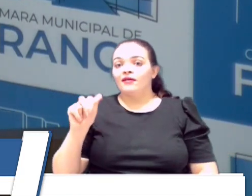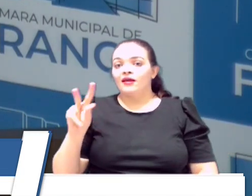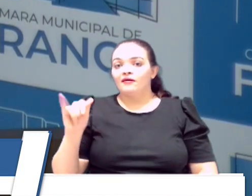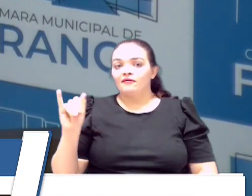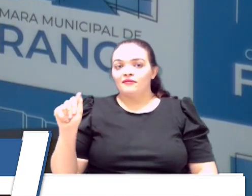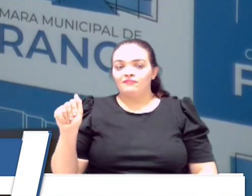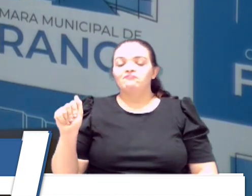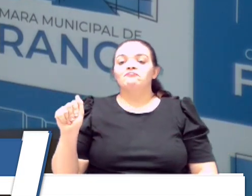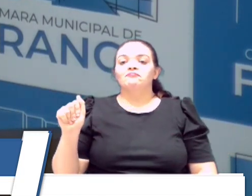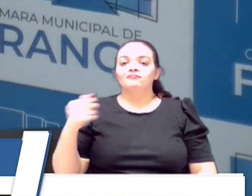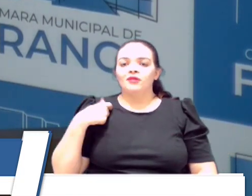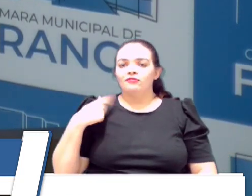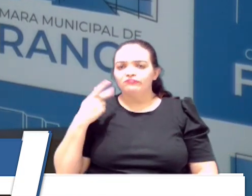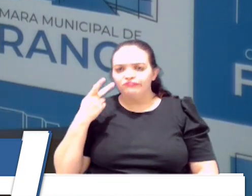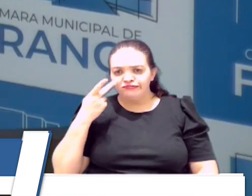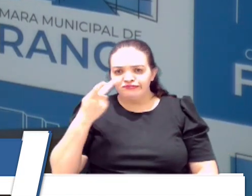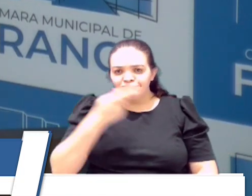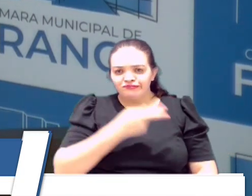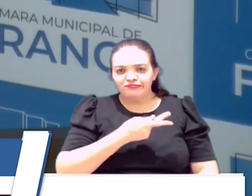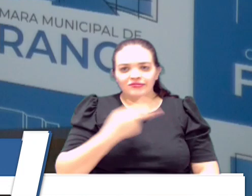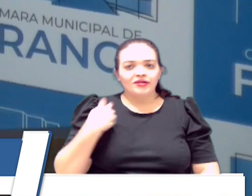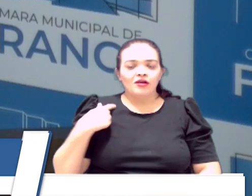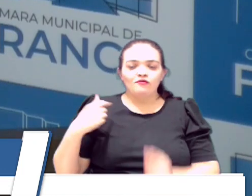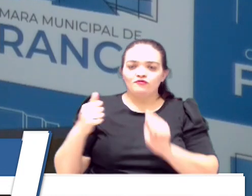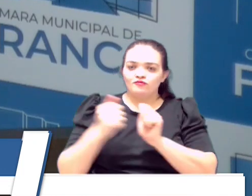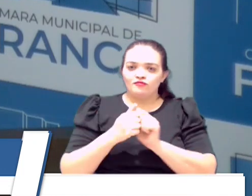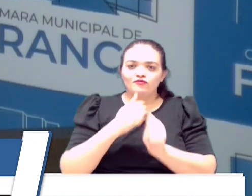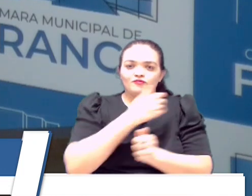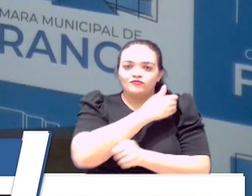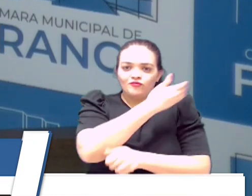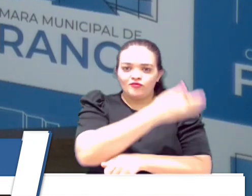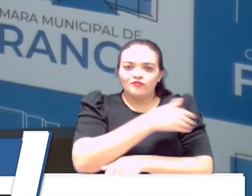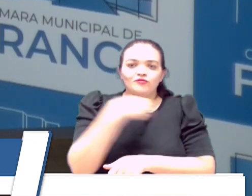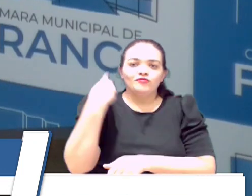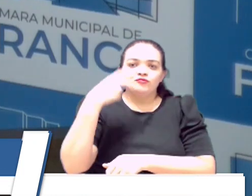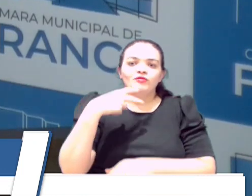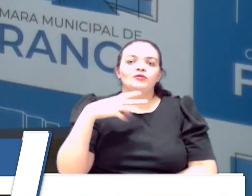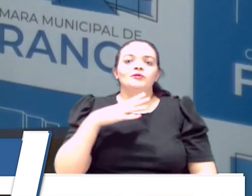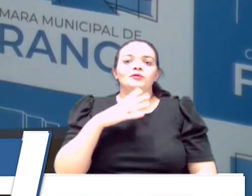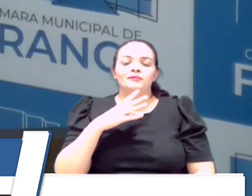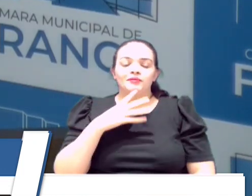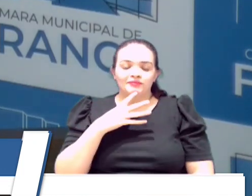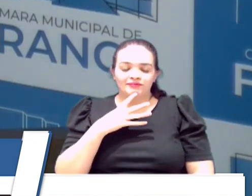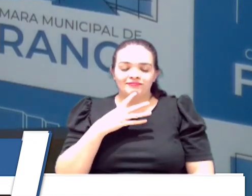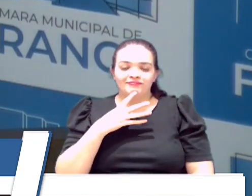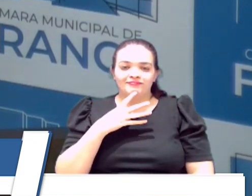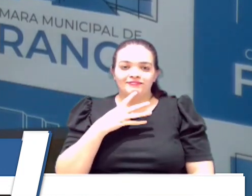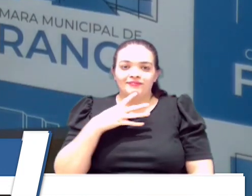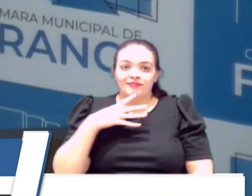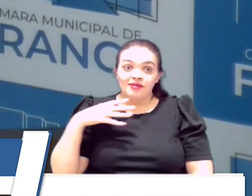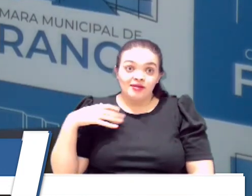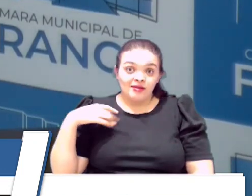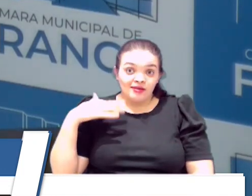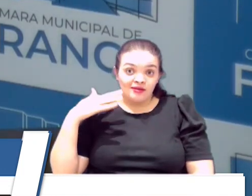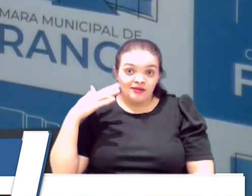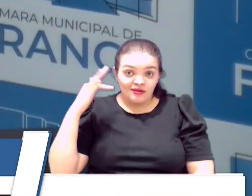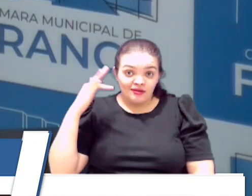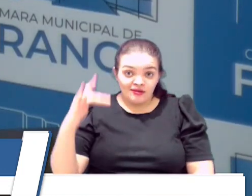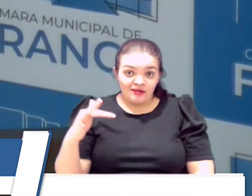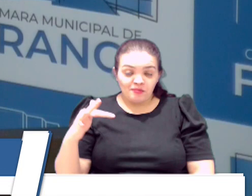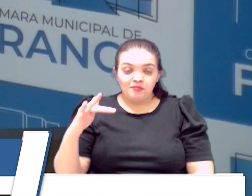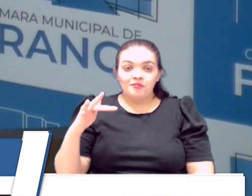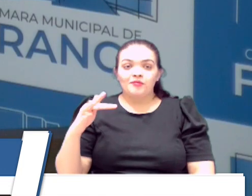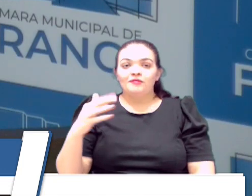eu visitei, vou levar os colegas aqui da Câmara para conhecer, e em breve o Enor depois vai dar uma